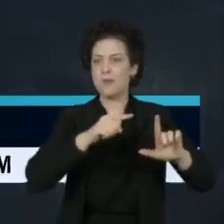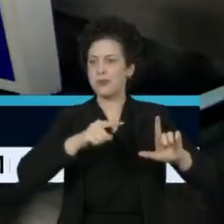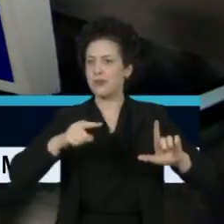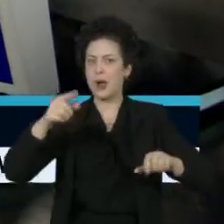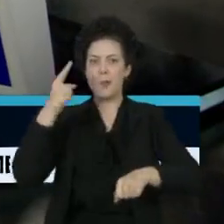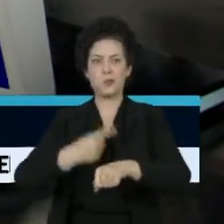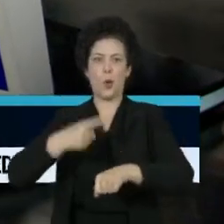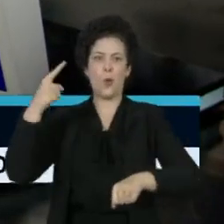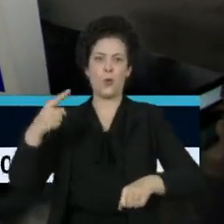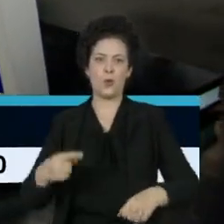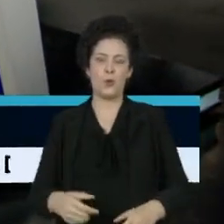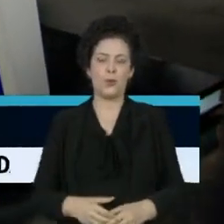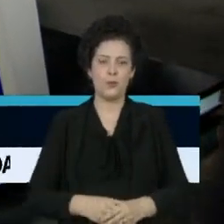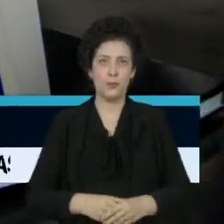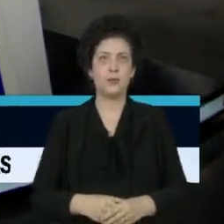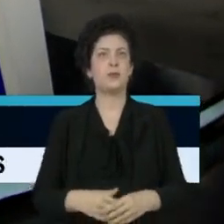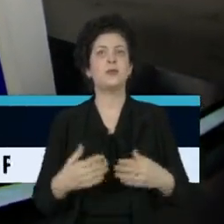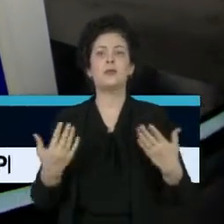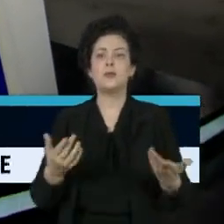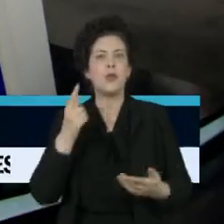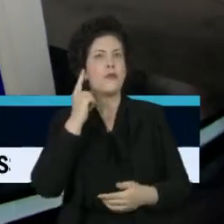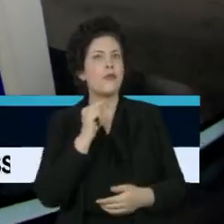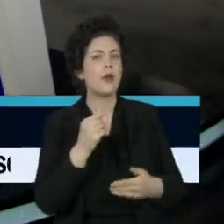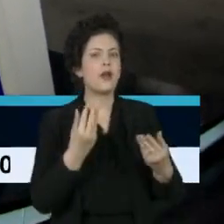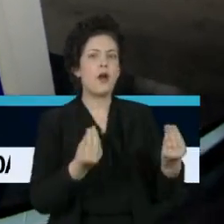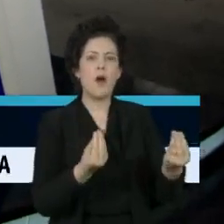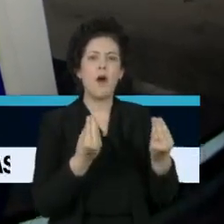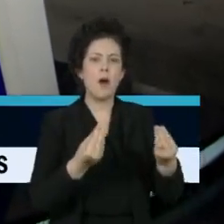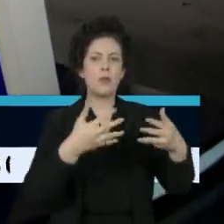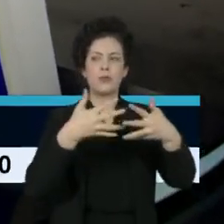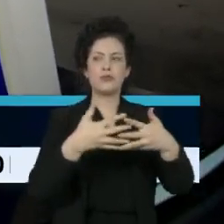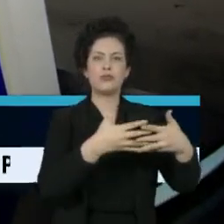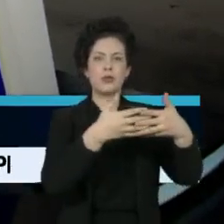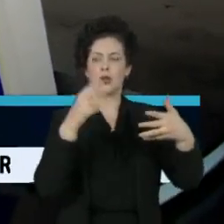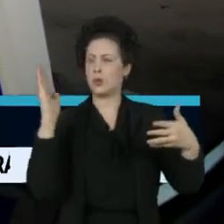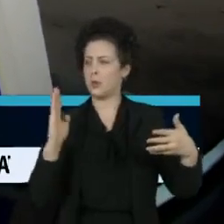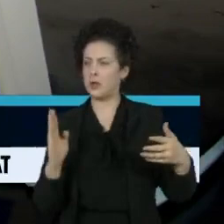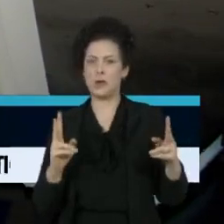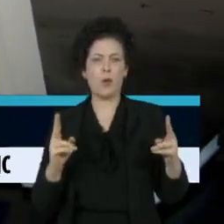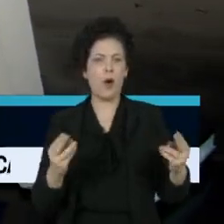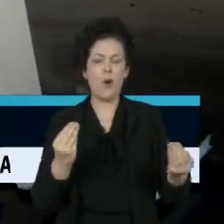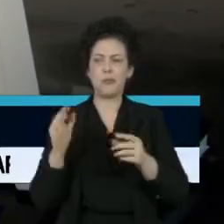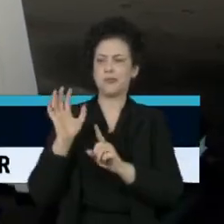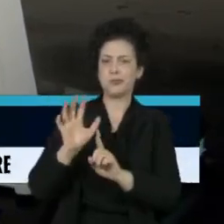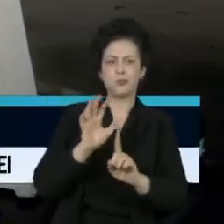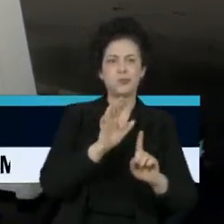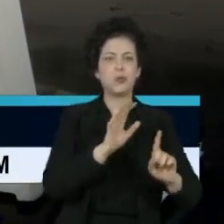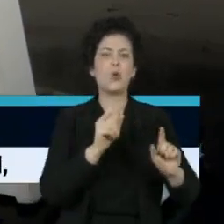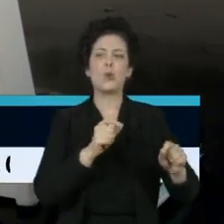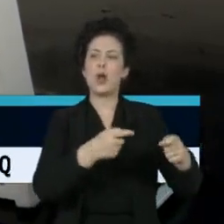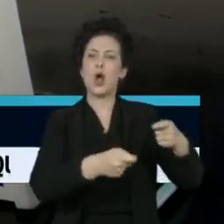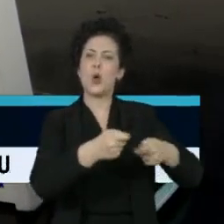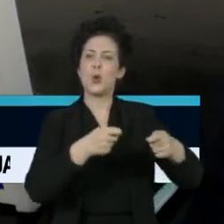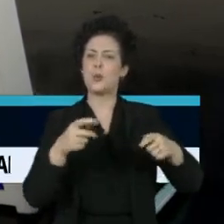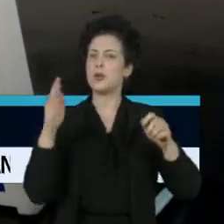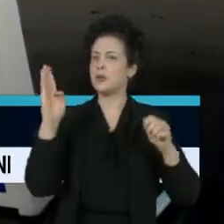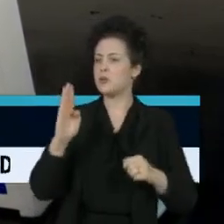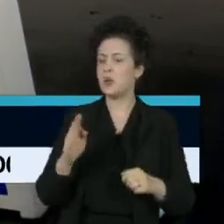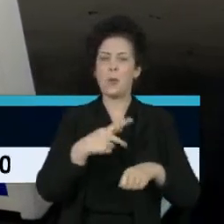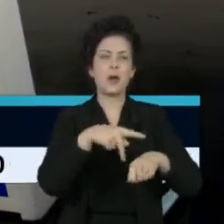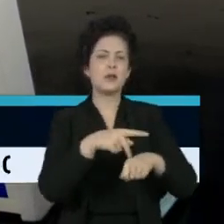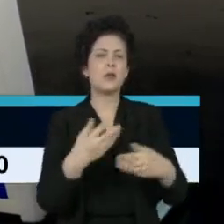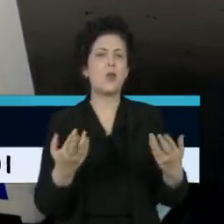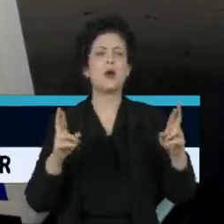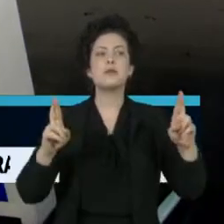é bom Vera como casal são juros nos Estados Unidos e no Brasil afetam a economia do nosso país qual que é a expectativa